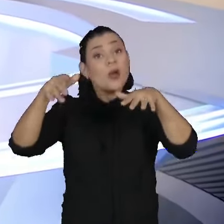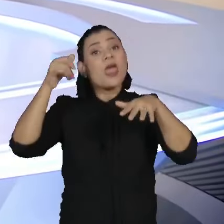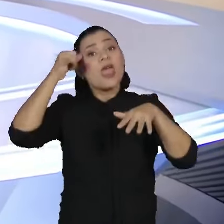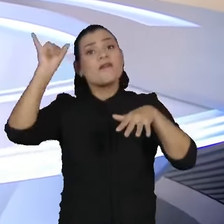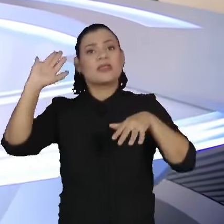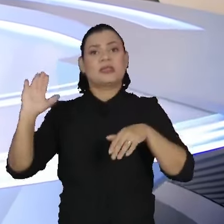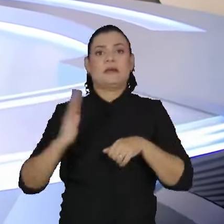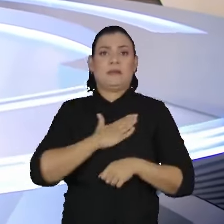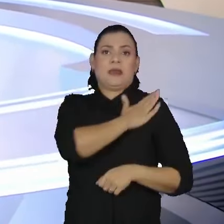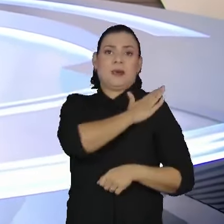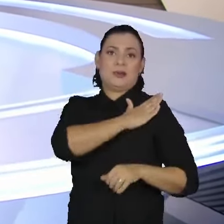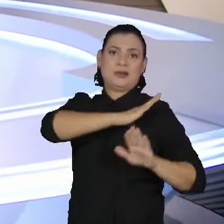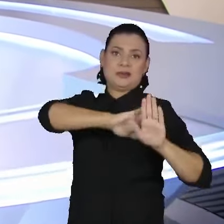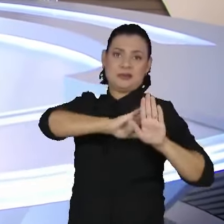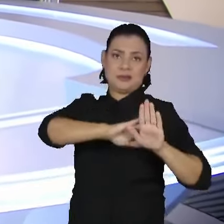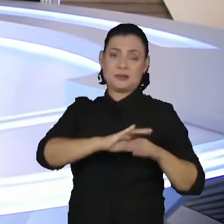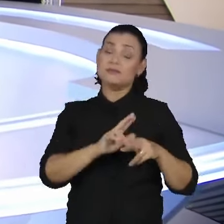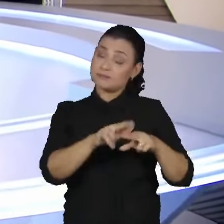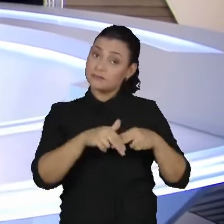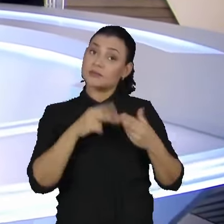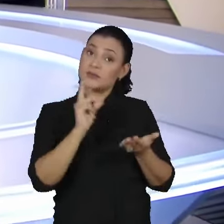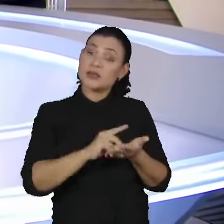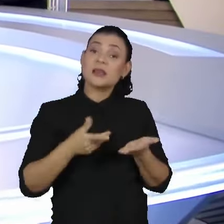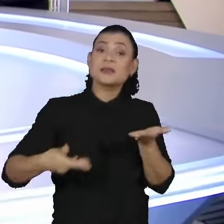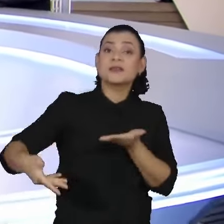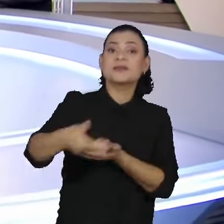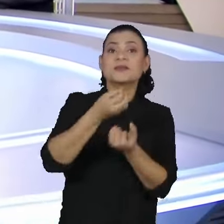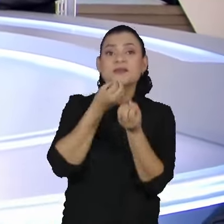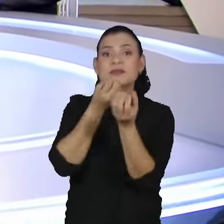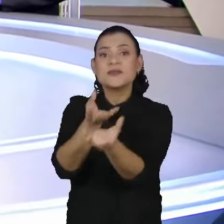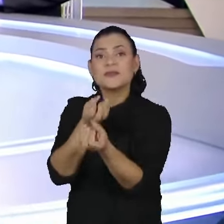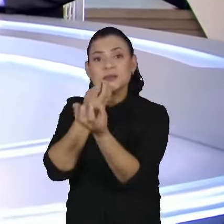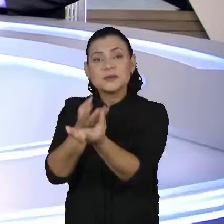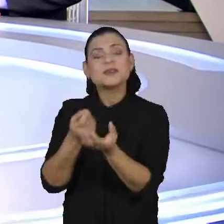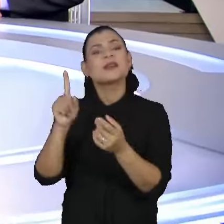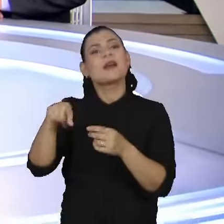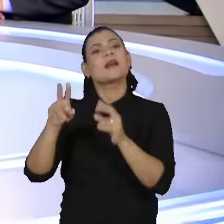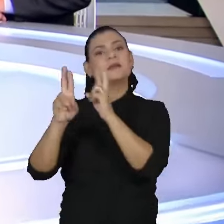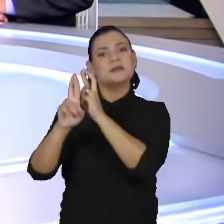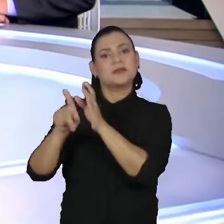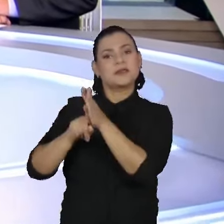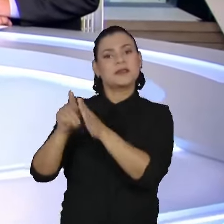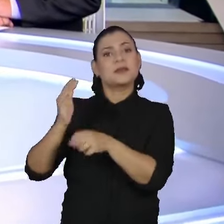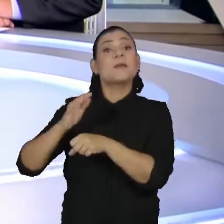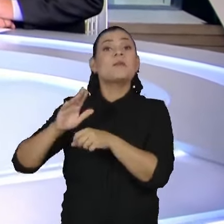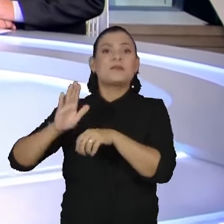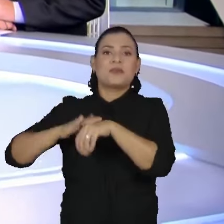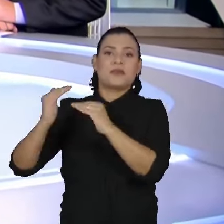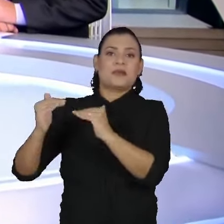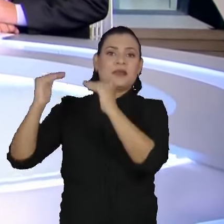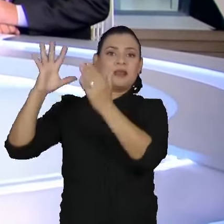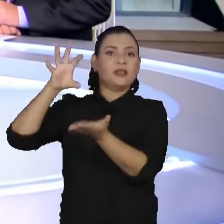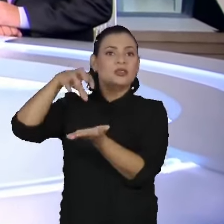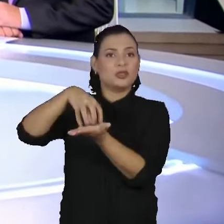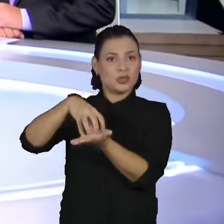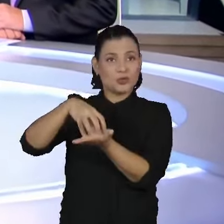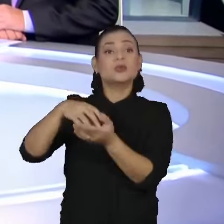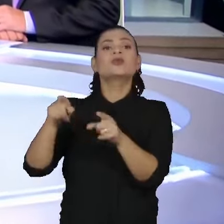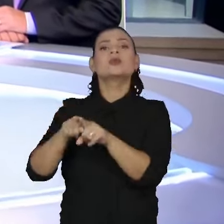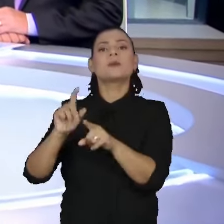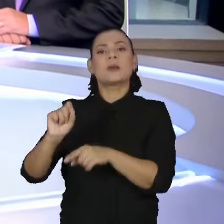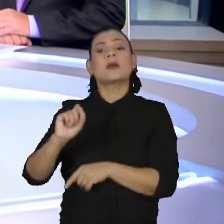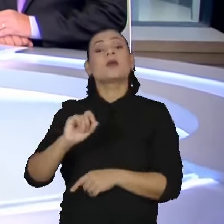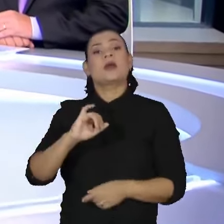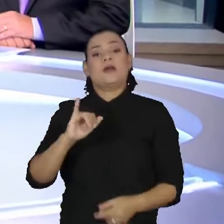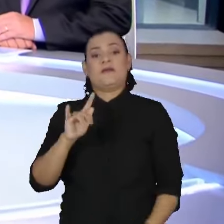preconceito. Quem tem mais informações para compartilhar com a gente é o supervisor do Serviço de Longevidade do Instituto Jô Clemente,